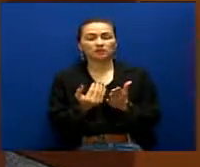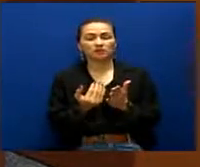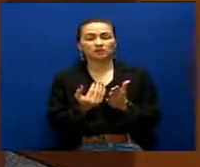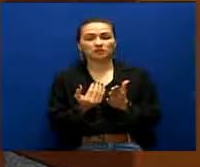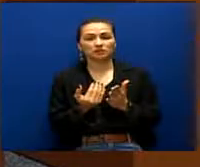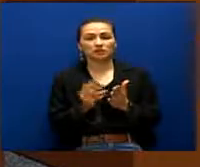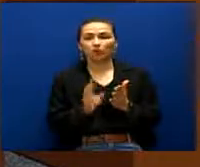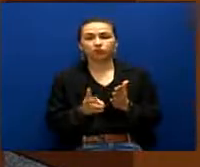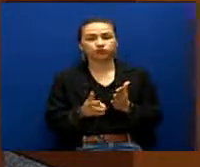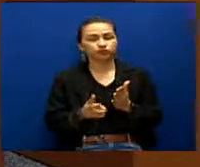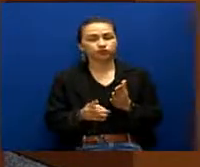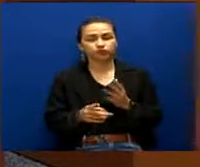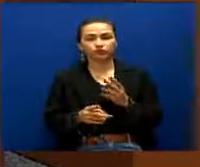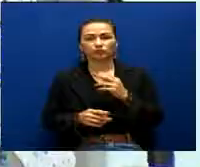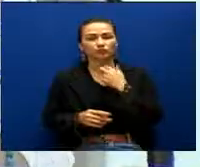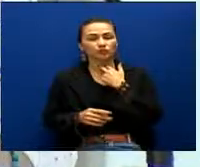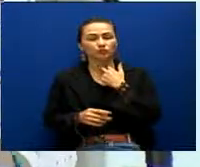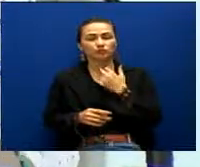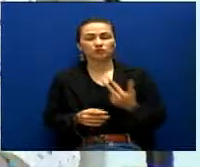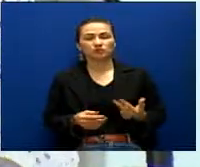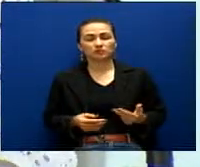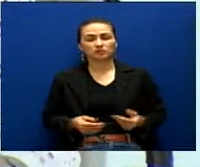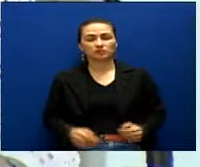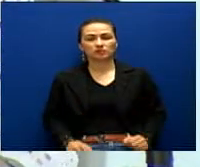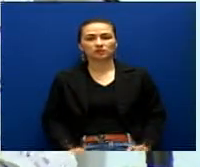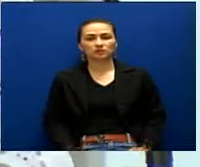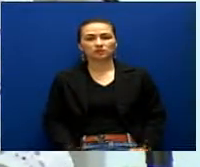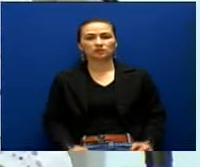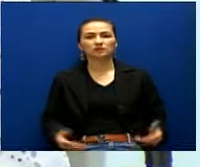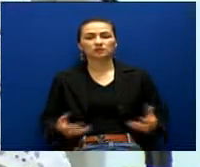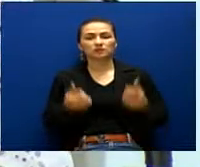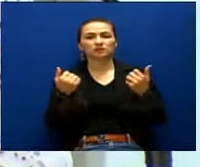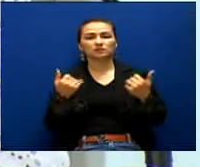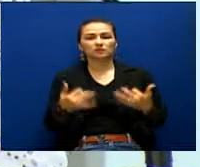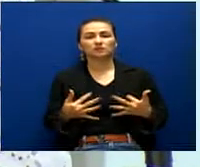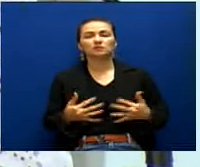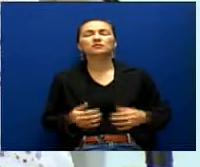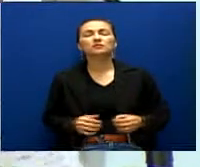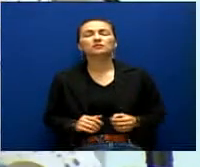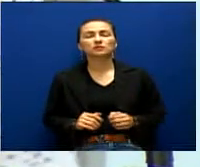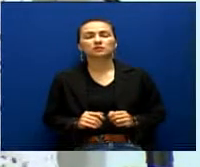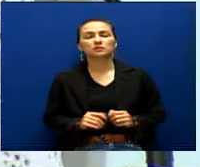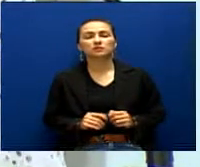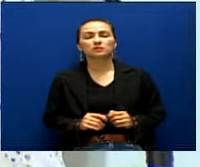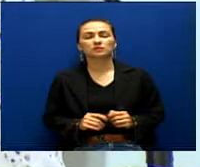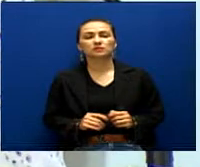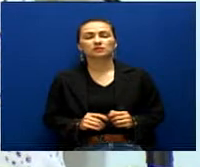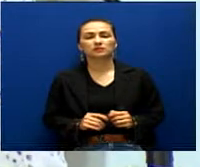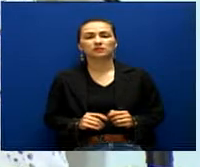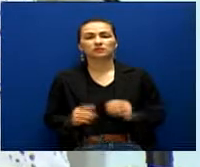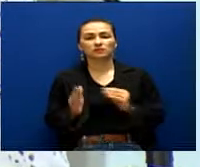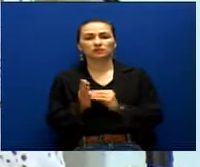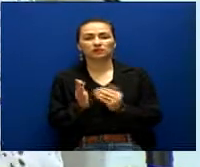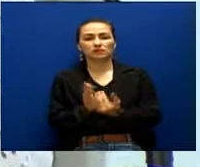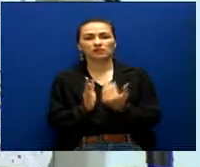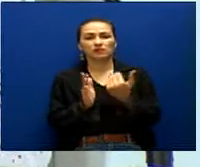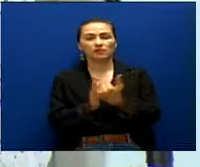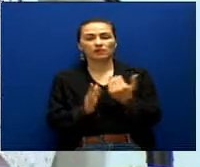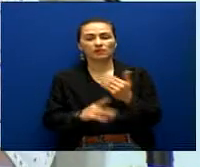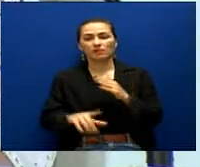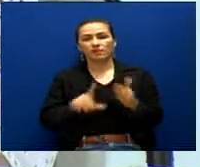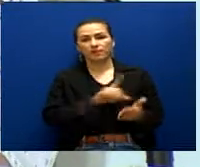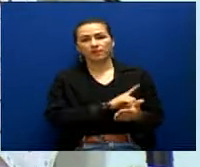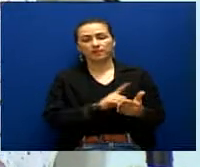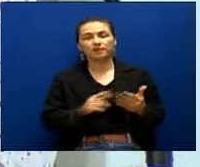Não. E daí eu faço a justificativa, assim como foi quebrada a emenda anterior, que